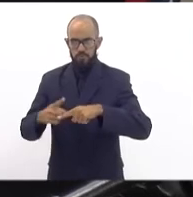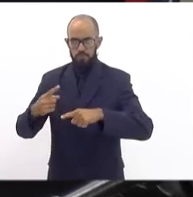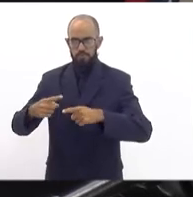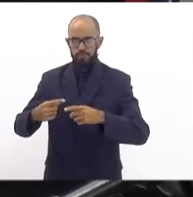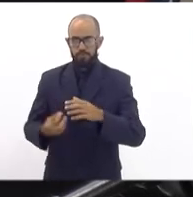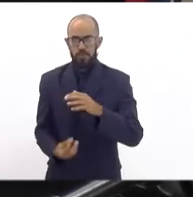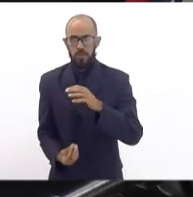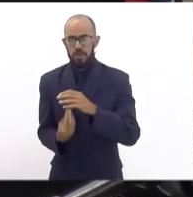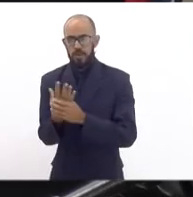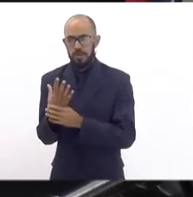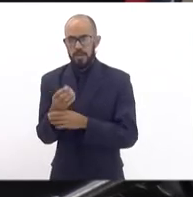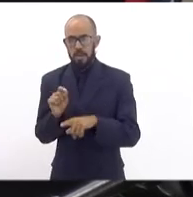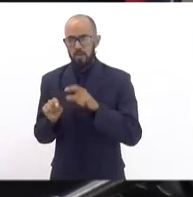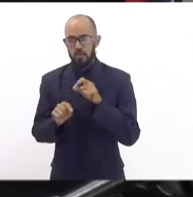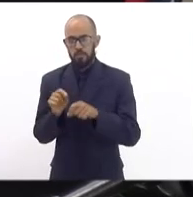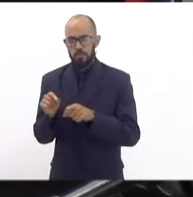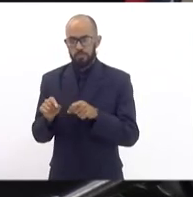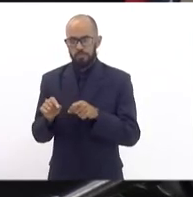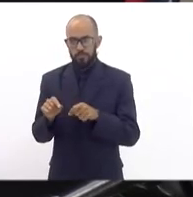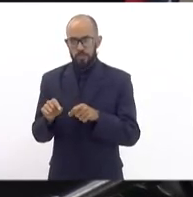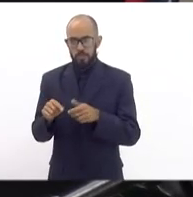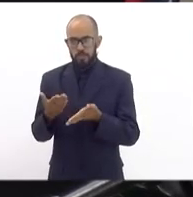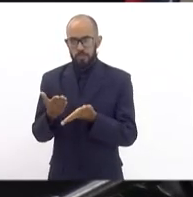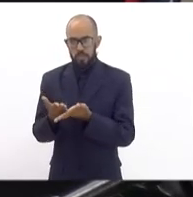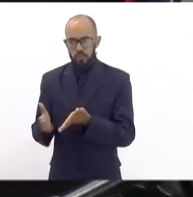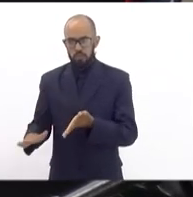essa subdivisão interna